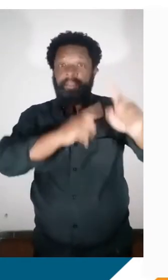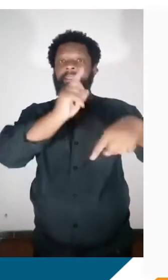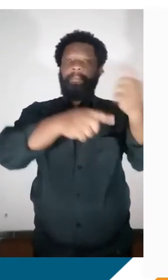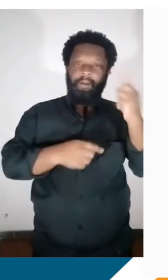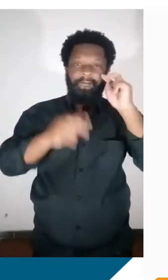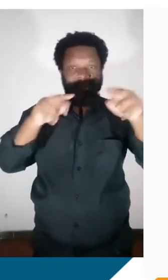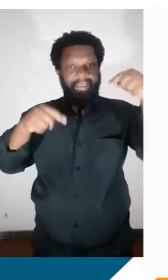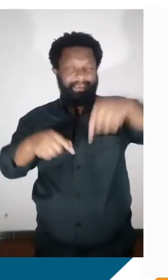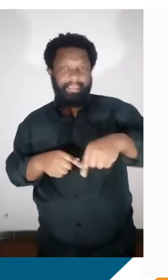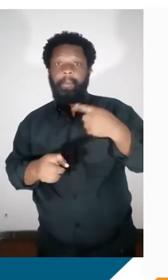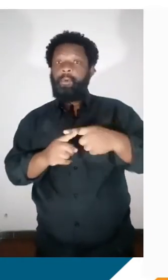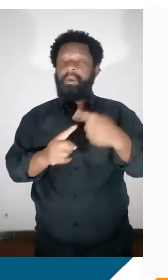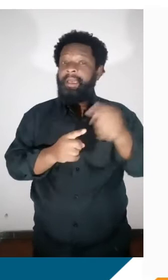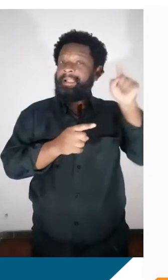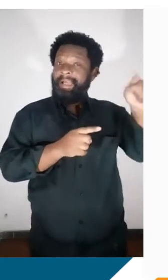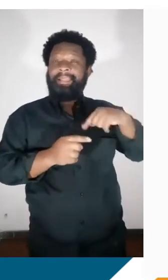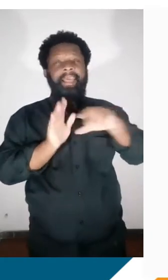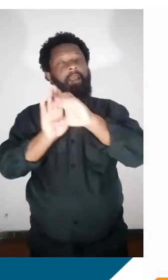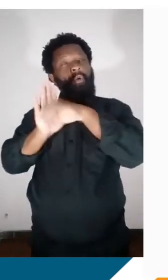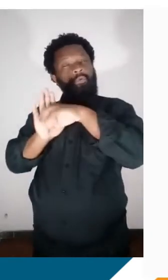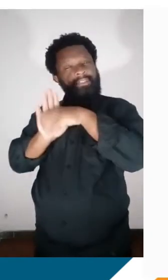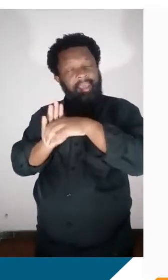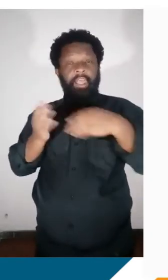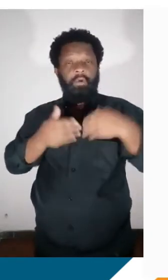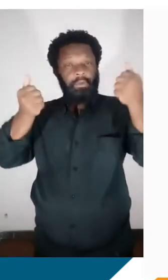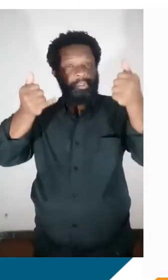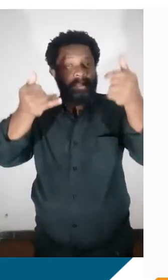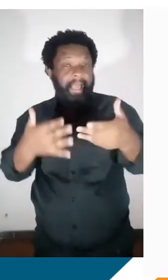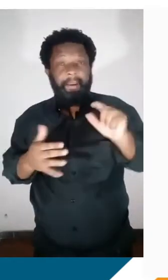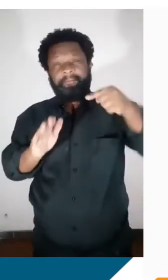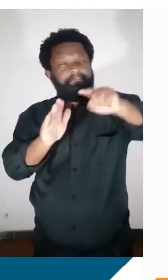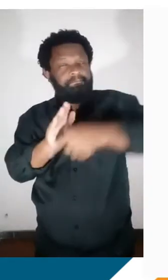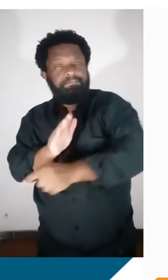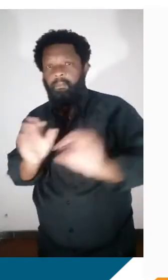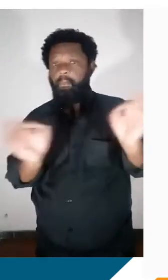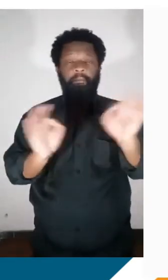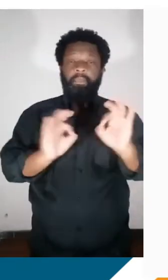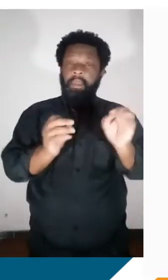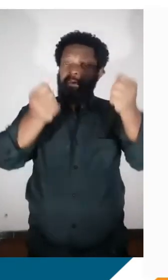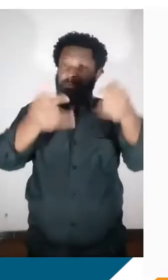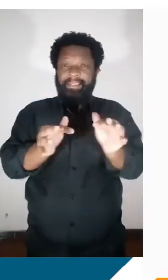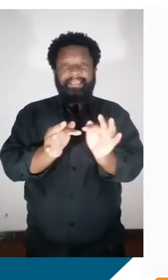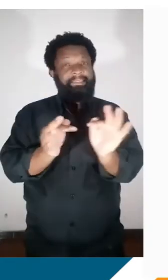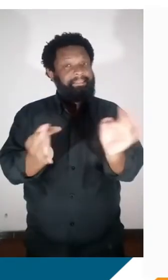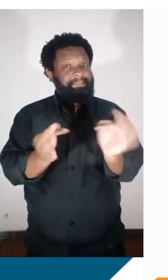aqui, porque são conceitos que eu vou, talvez, trabalhar de maneira um pouco menos